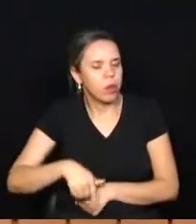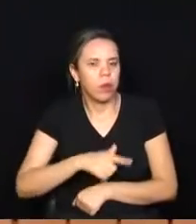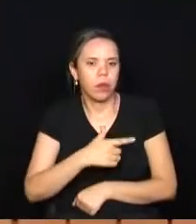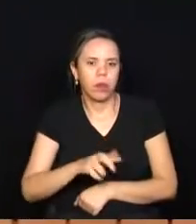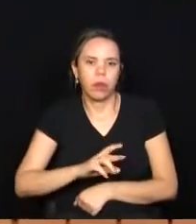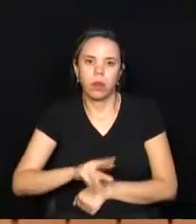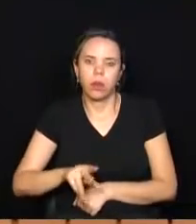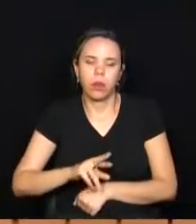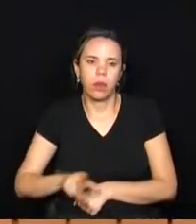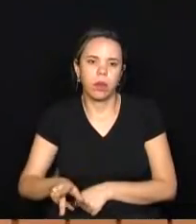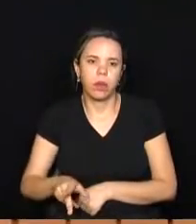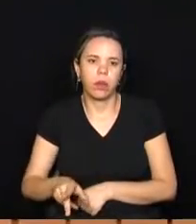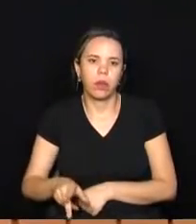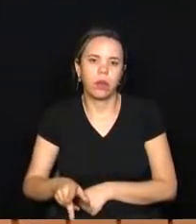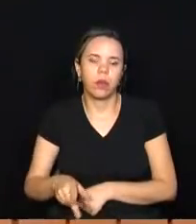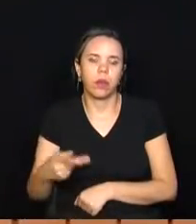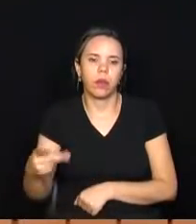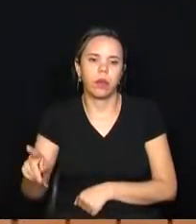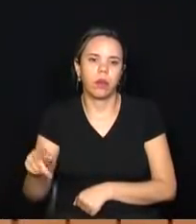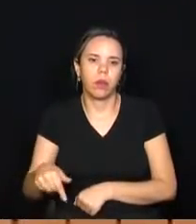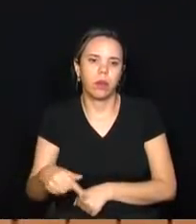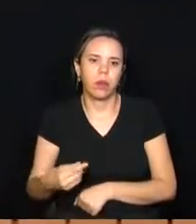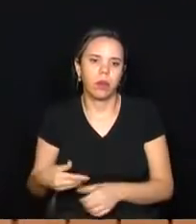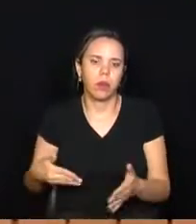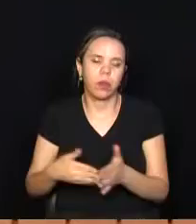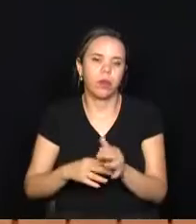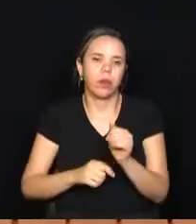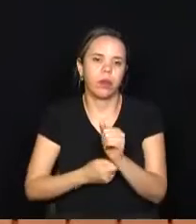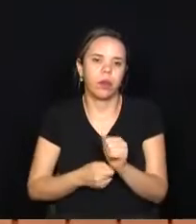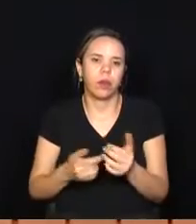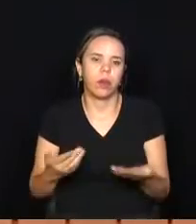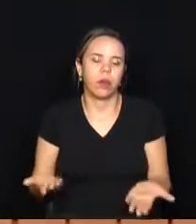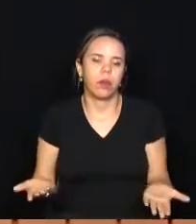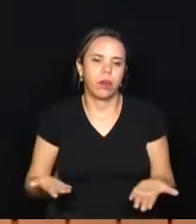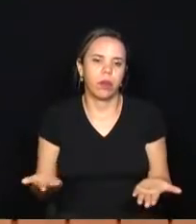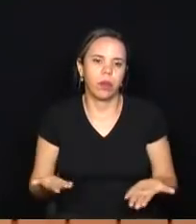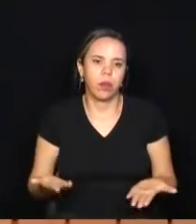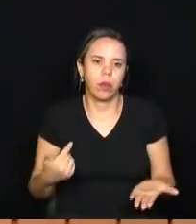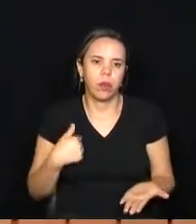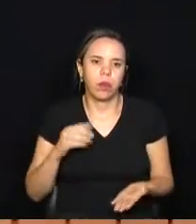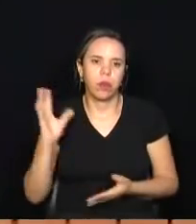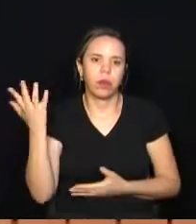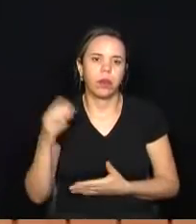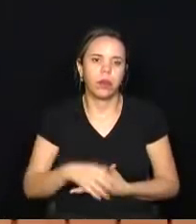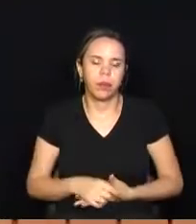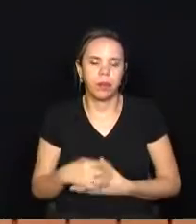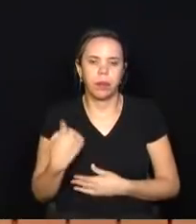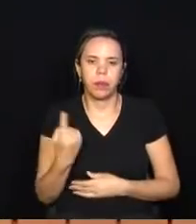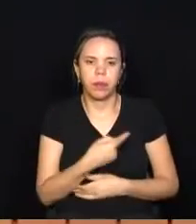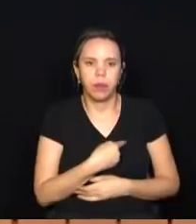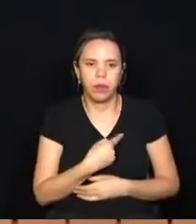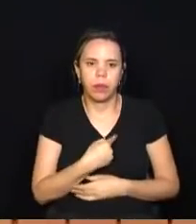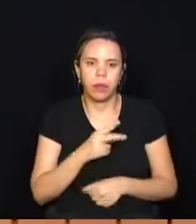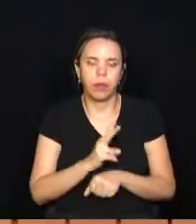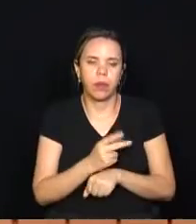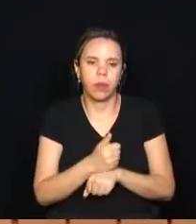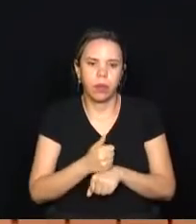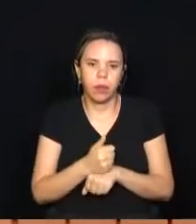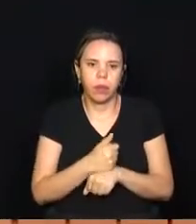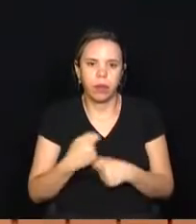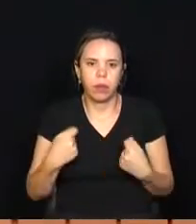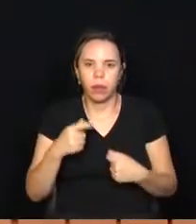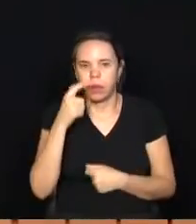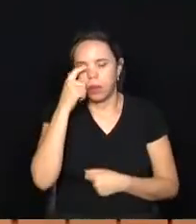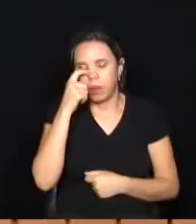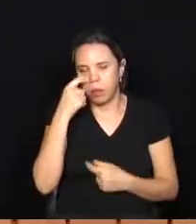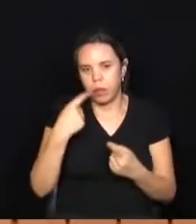seja ele. Eu estou dizendo que foi vetada. Certo. Agora, o que ocorreu? Nós, os cuidadores, eles precisam,